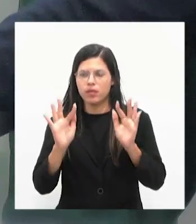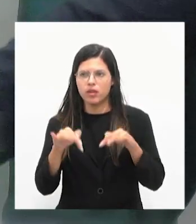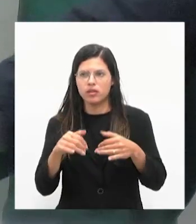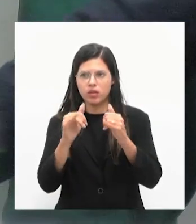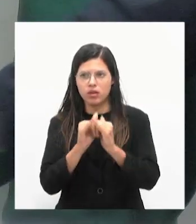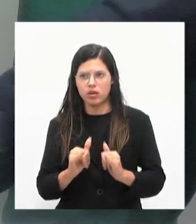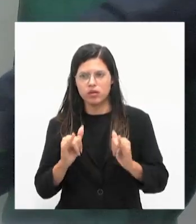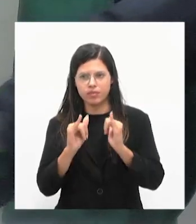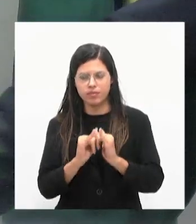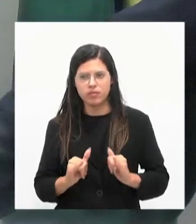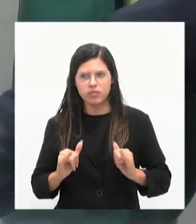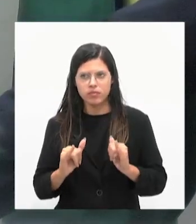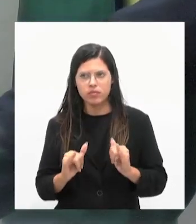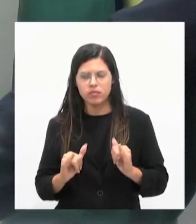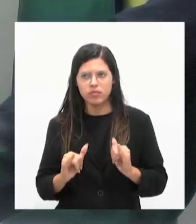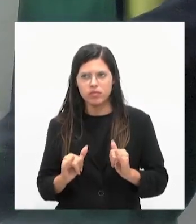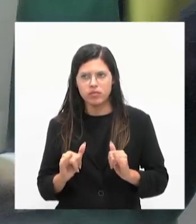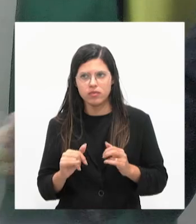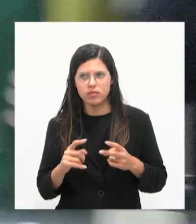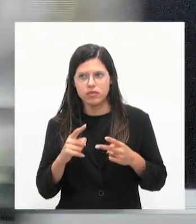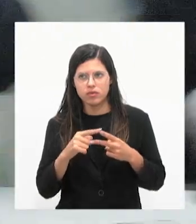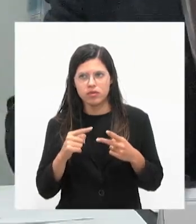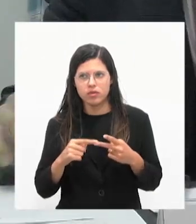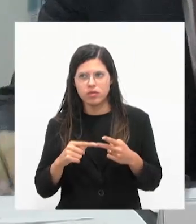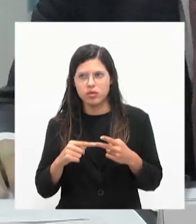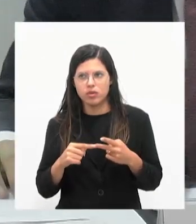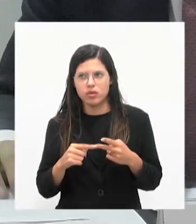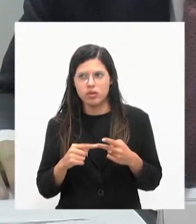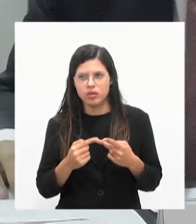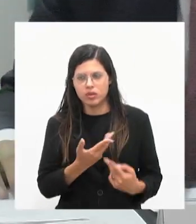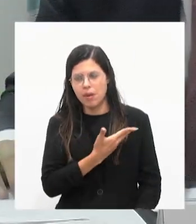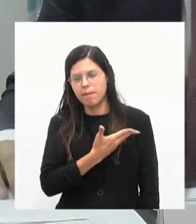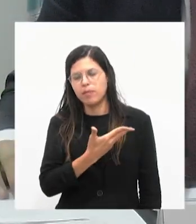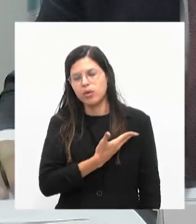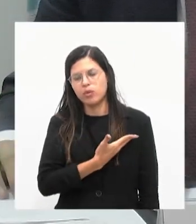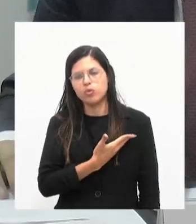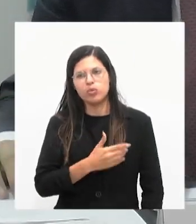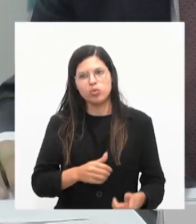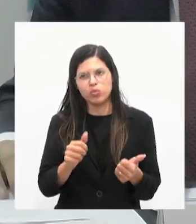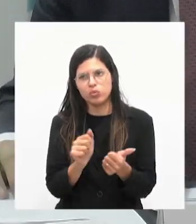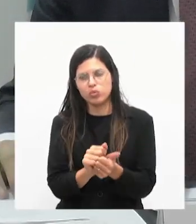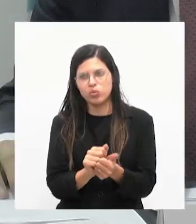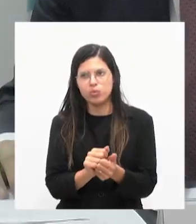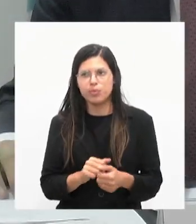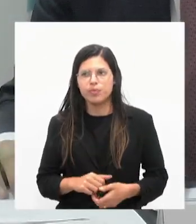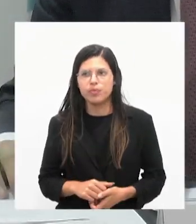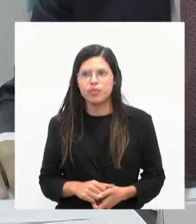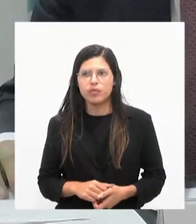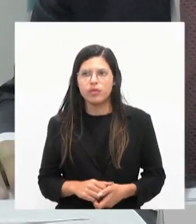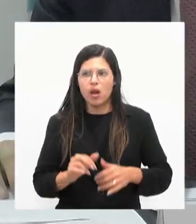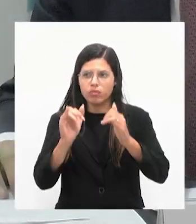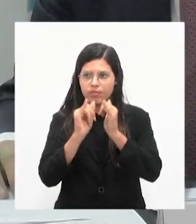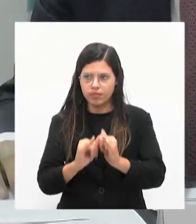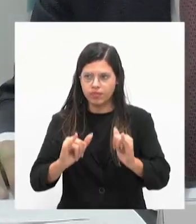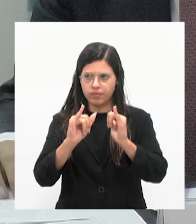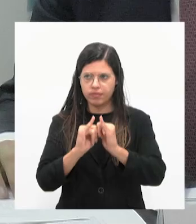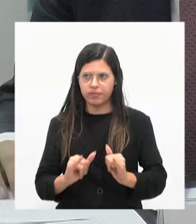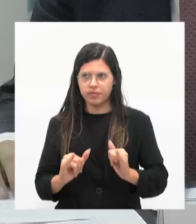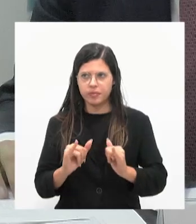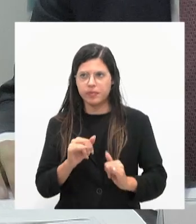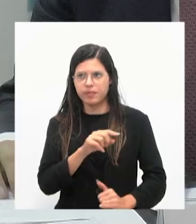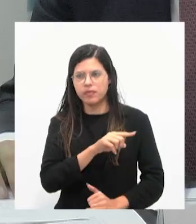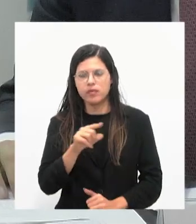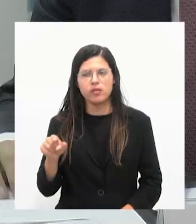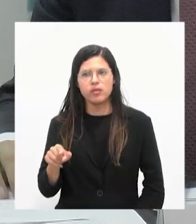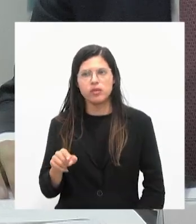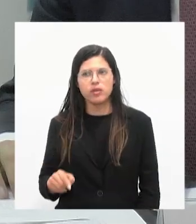em nome desses dois irmãos aqui, que são combatentes junto comigo aqui, dizer para você, né, que está